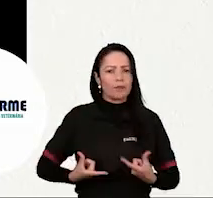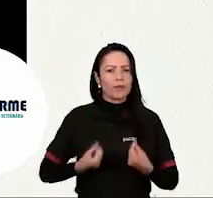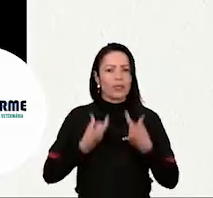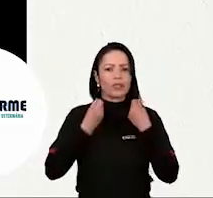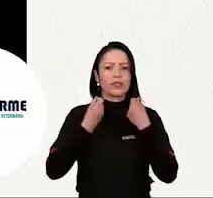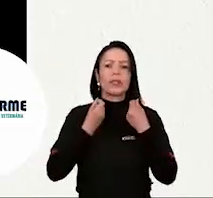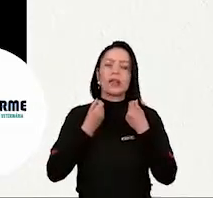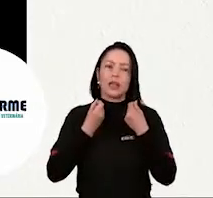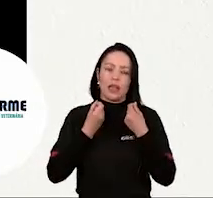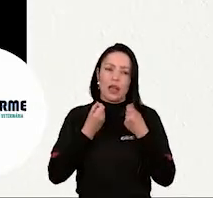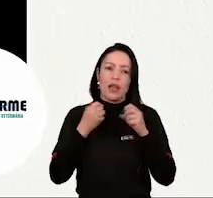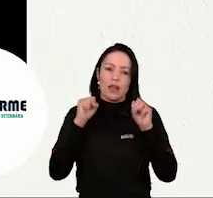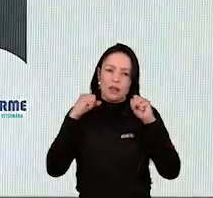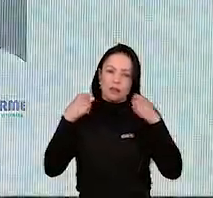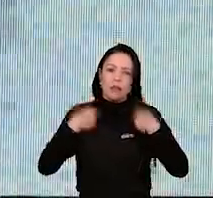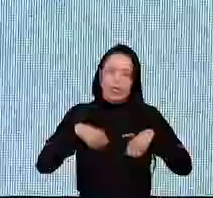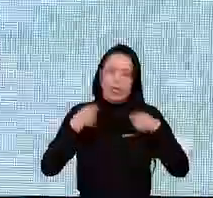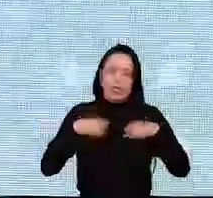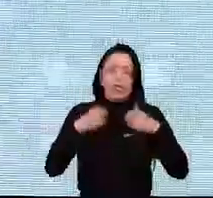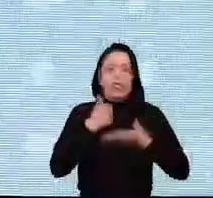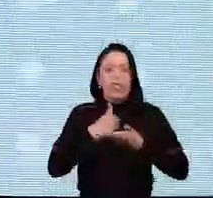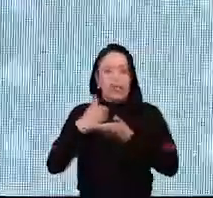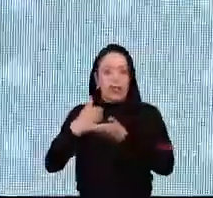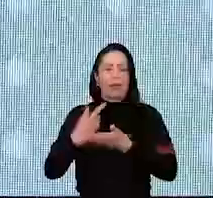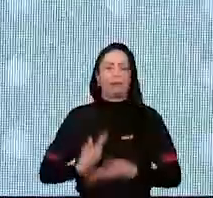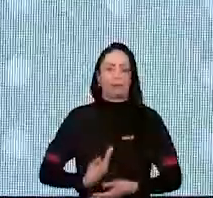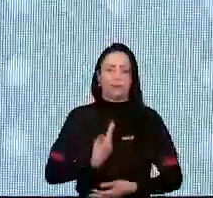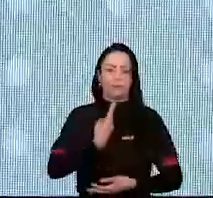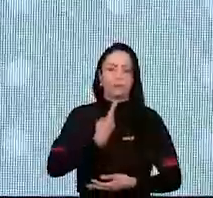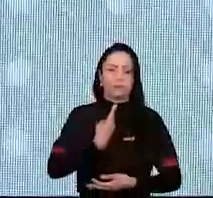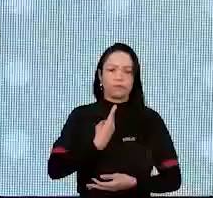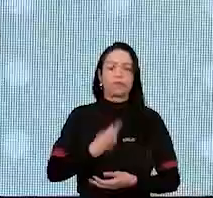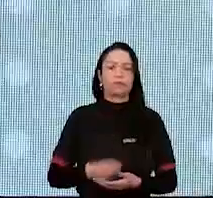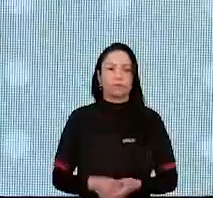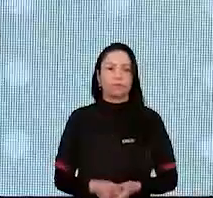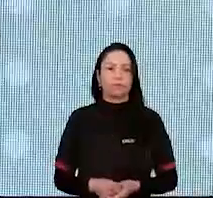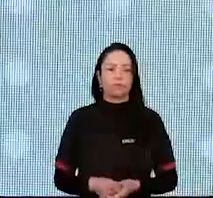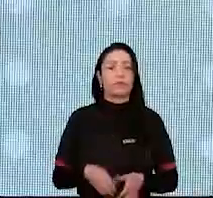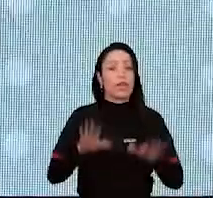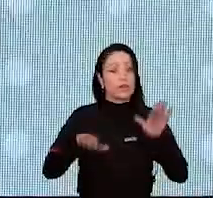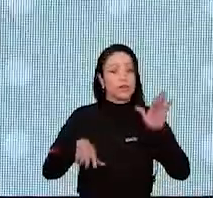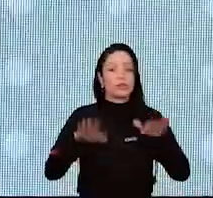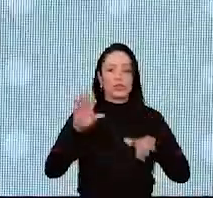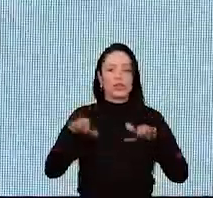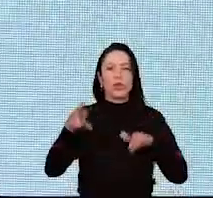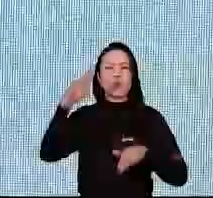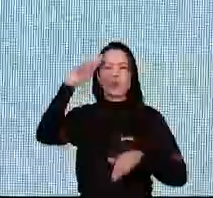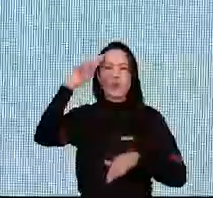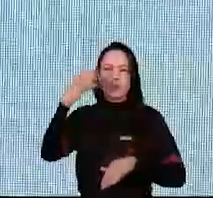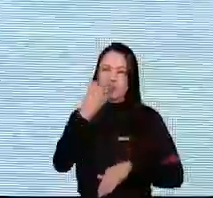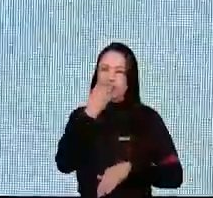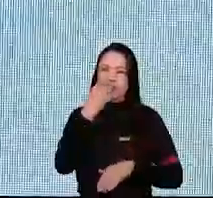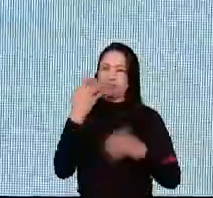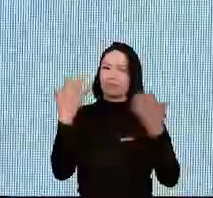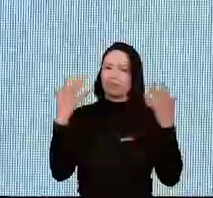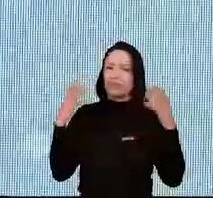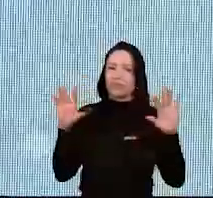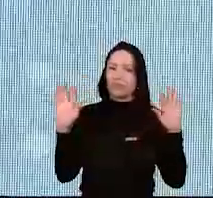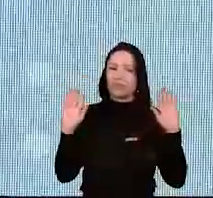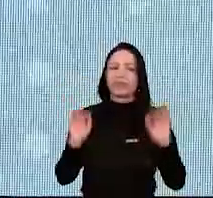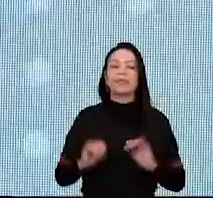massa se encontra, a gente realmente precisa encaminhar para uma cirurgia, apesar de que, muitas vezes, o tutor não quer